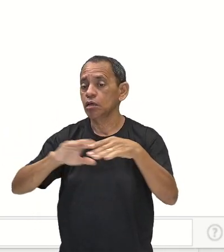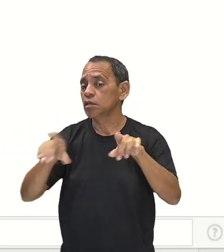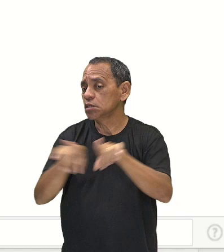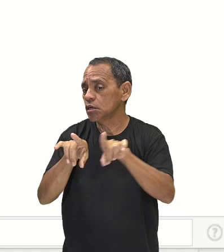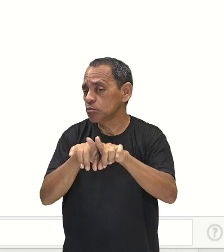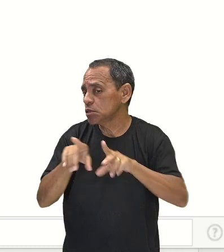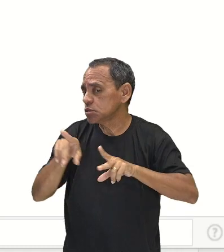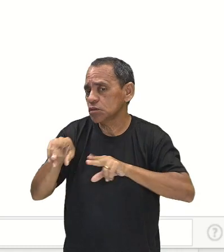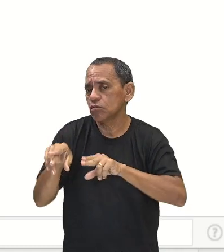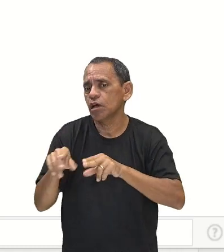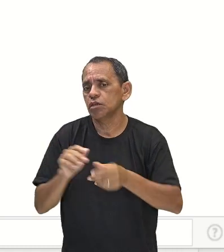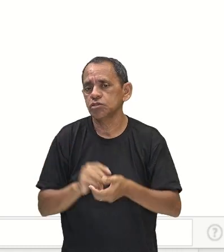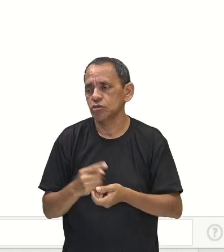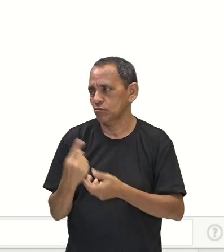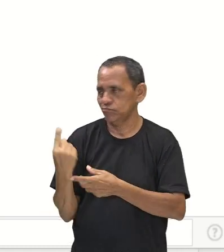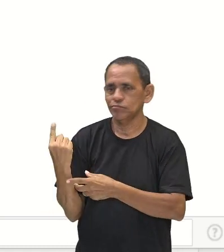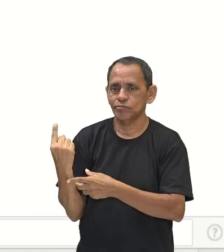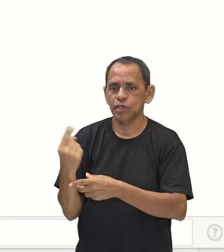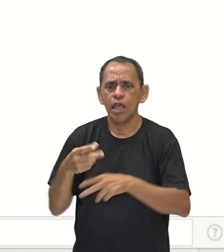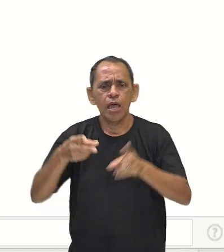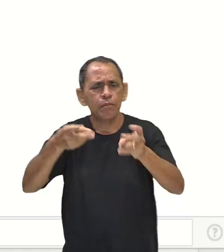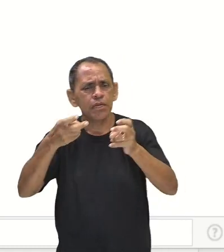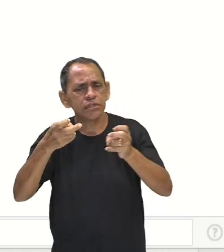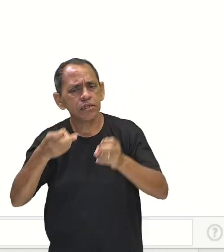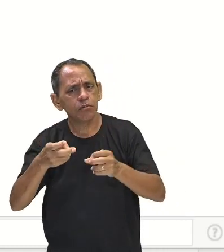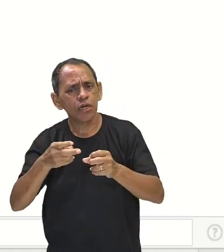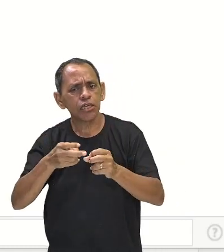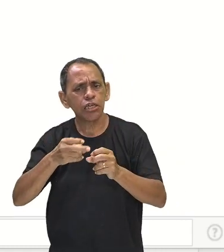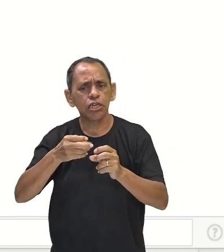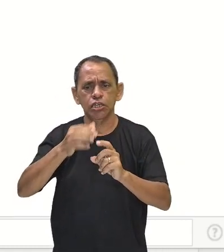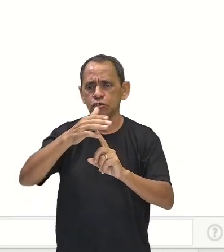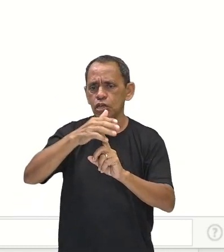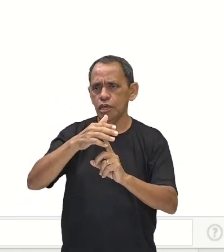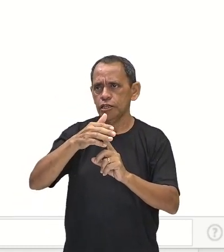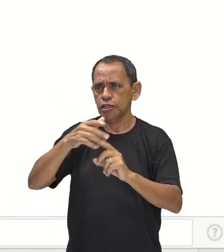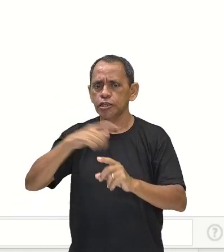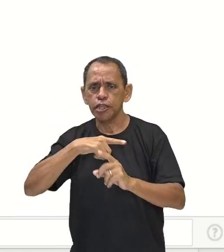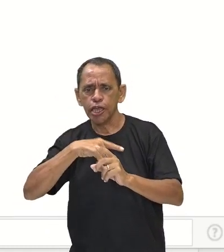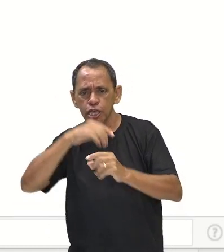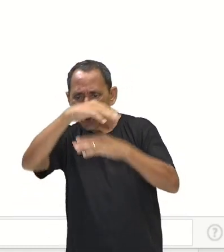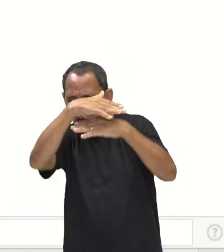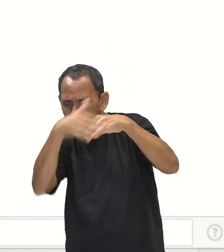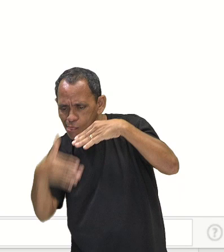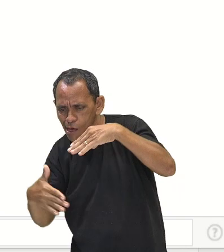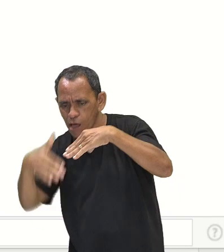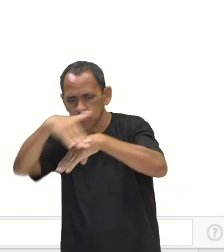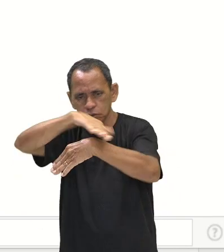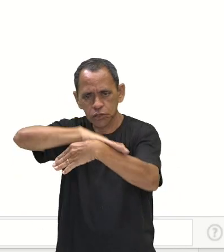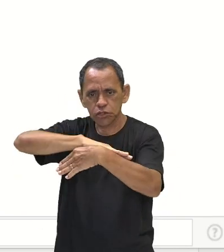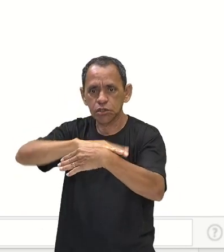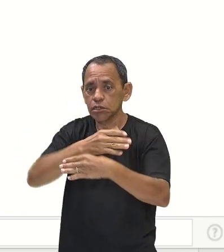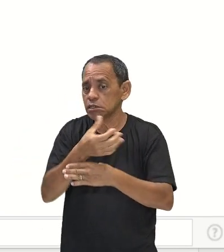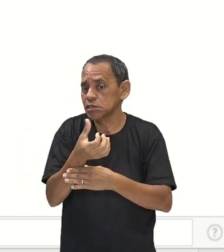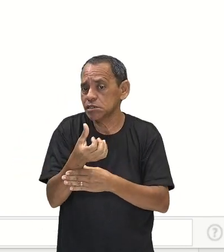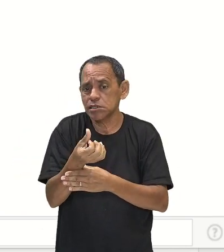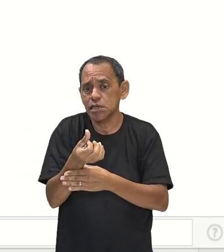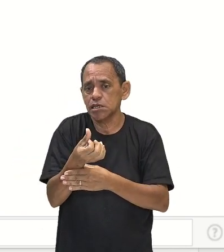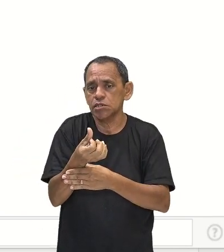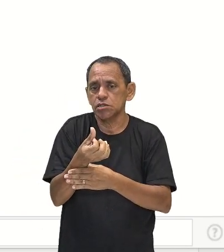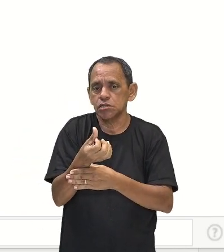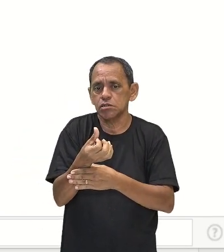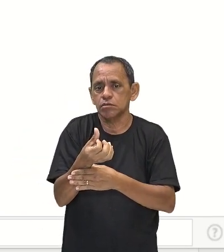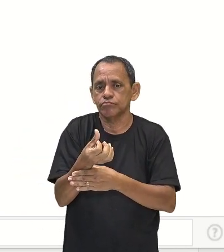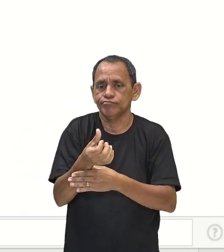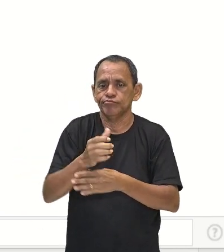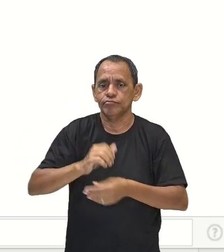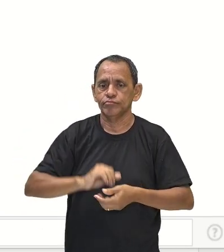Então essa é a nossa planificação dele aqui. Vamos dar uma mudada aqui nele rapidinho para mudar a posição dele.